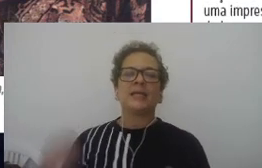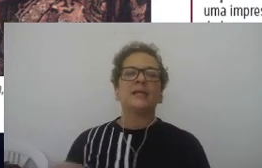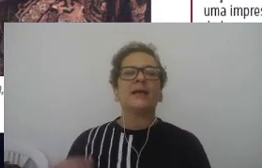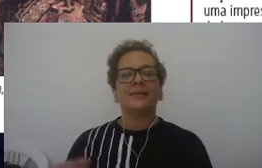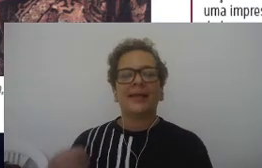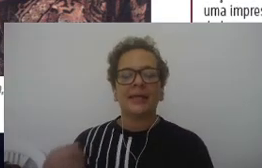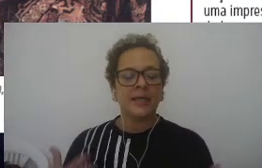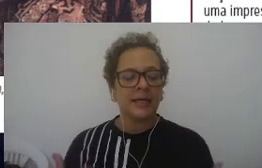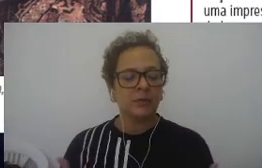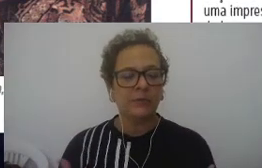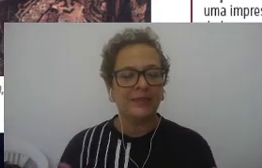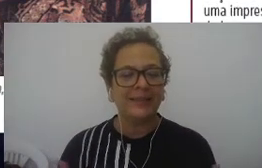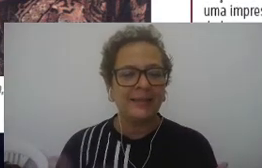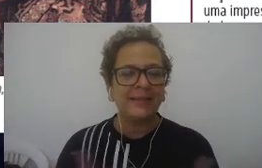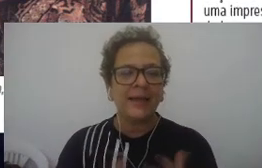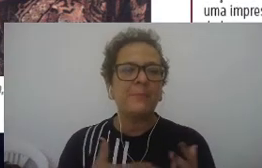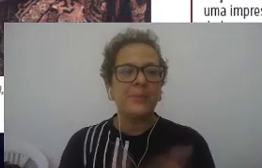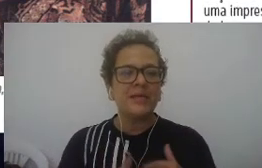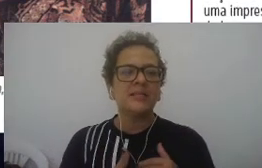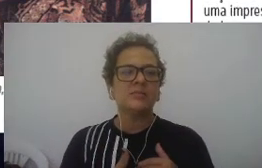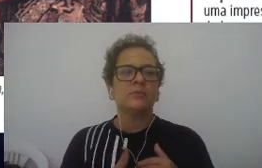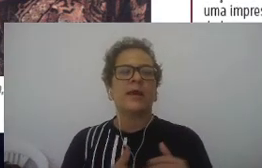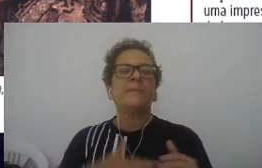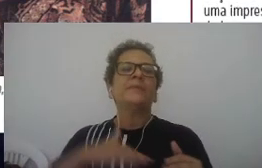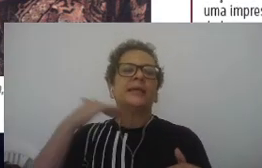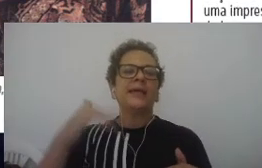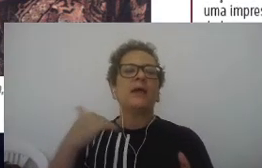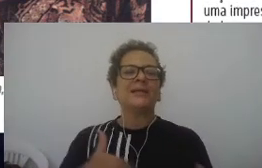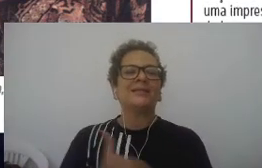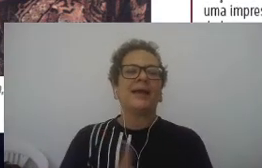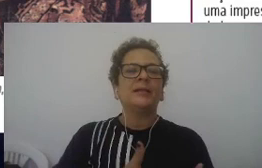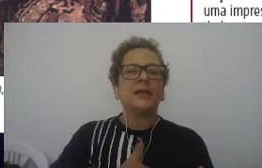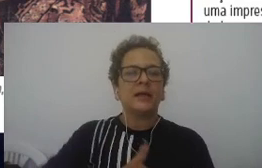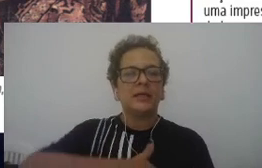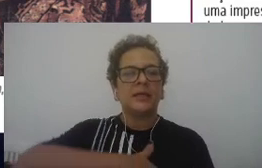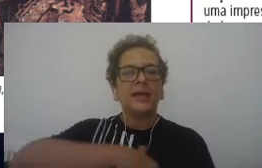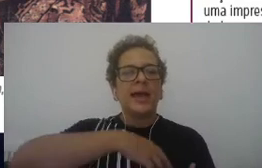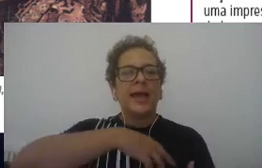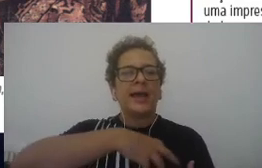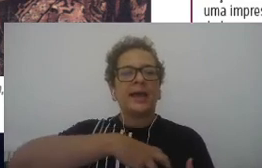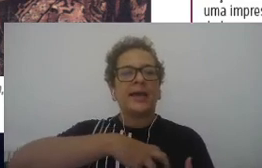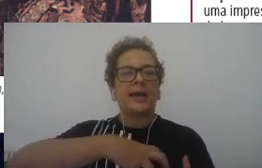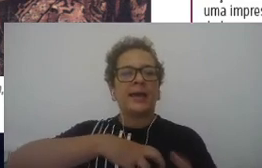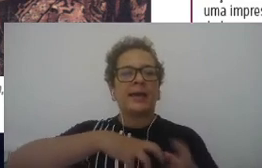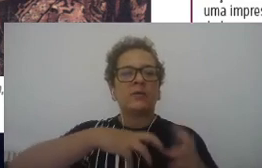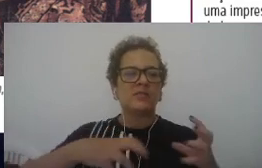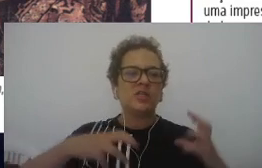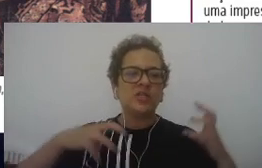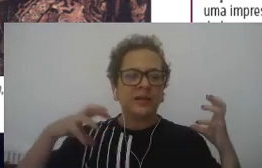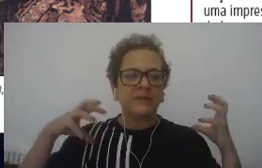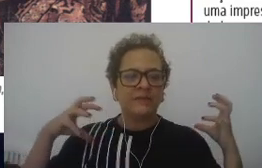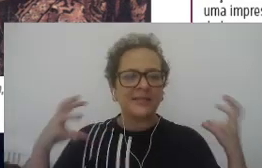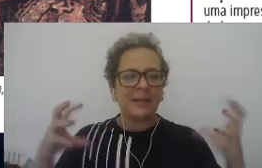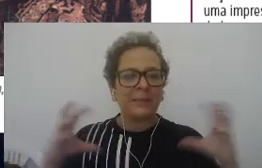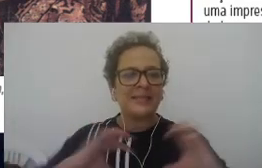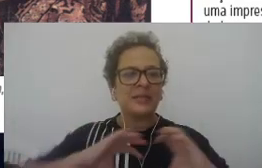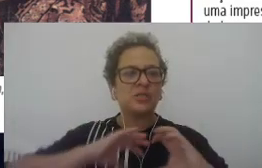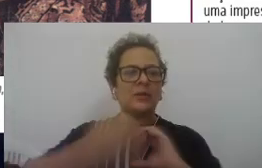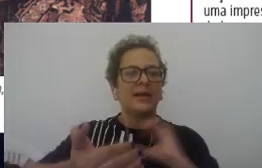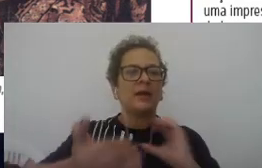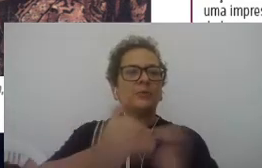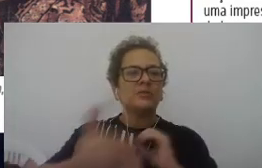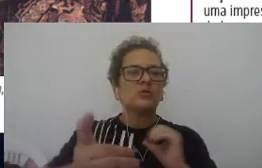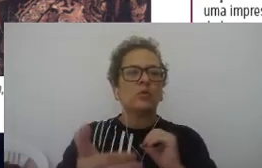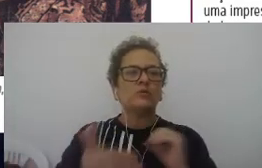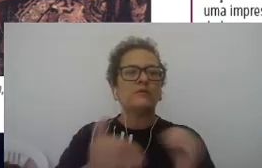a técnica a técnica do tenebrismo né que é uma técnica que consiste em fazer